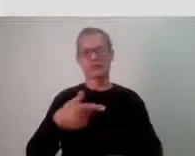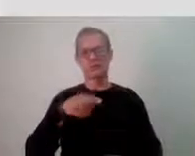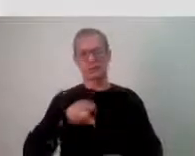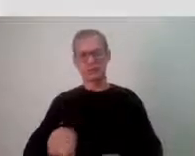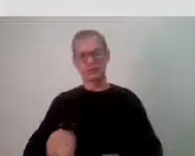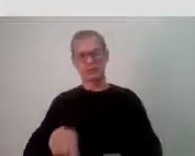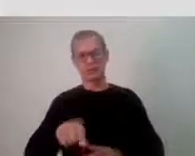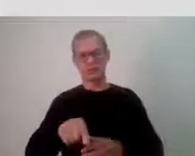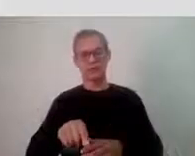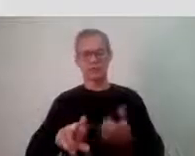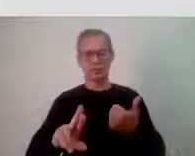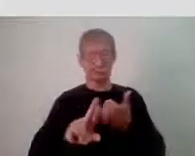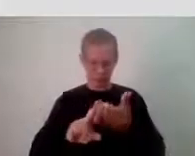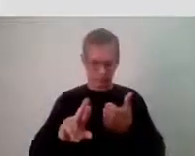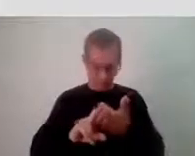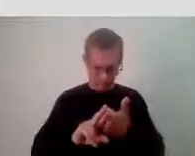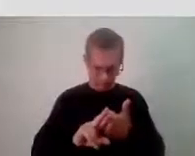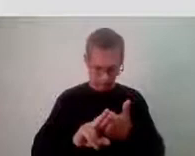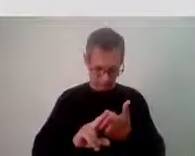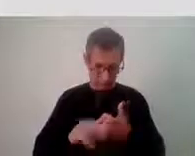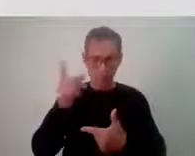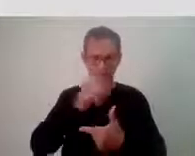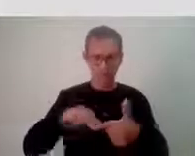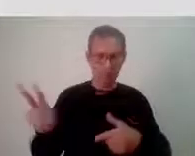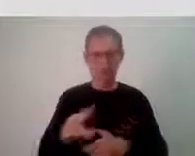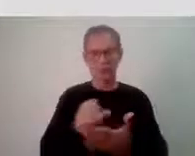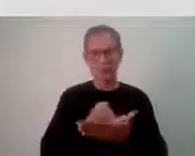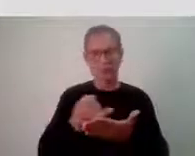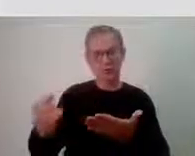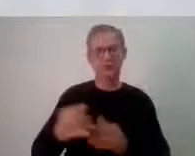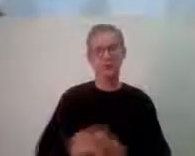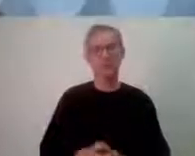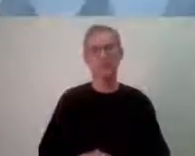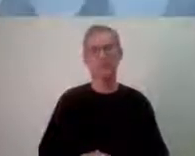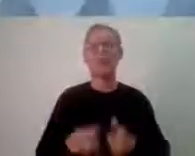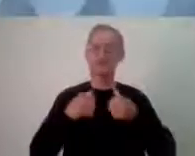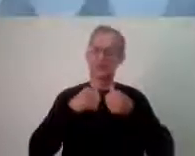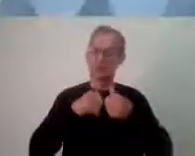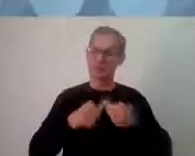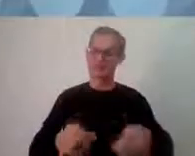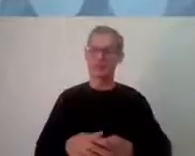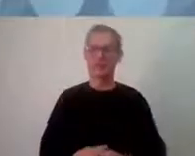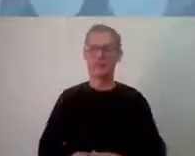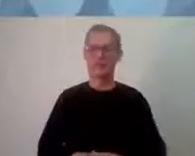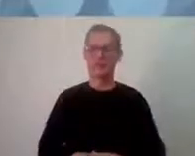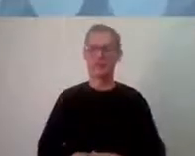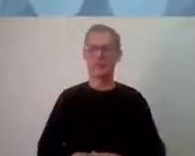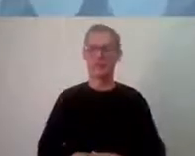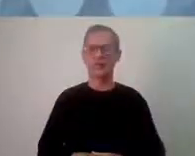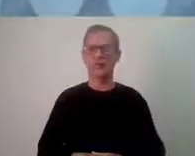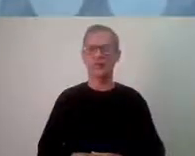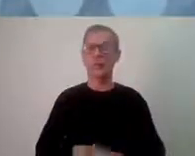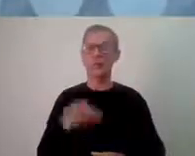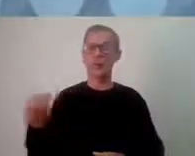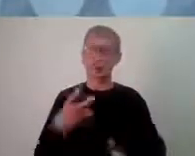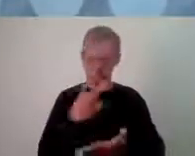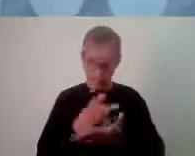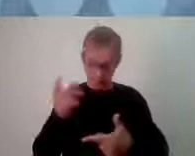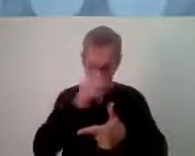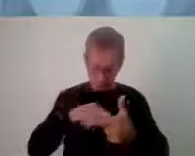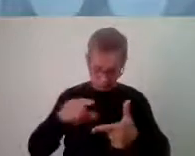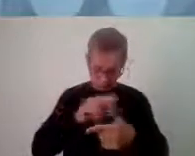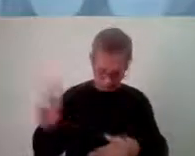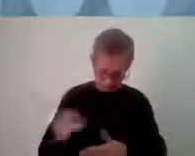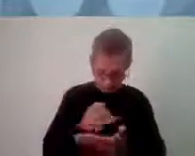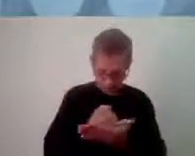272.000 unidades. Problema de valor inicial é isso. Acho que o grande ponto dos problemas de